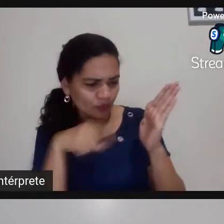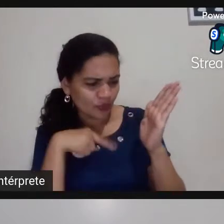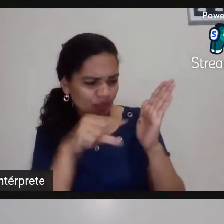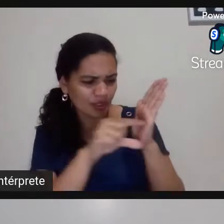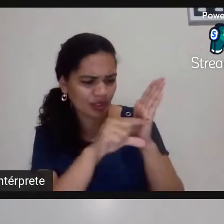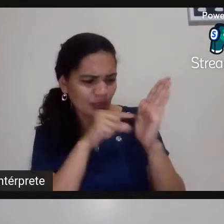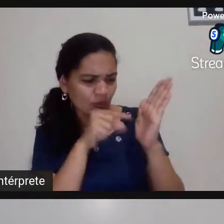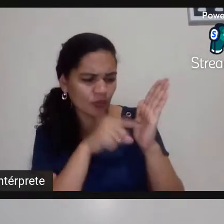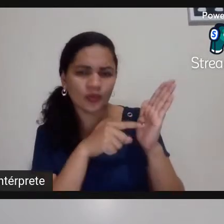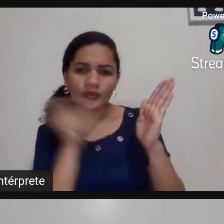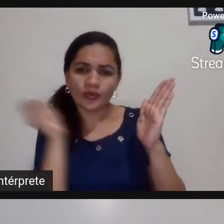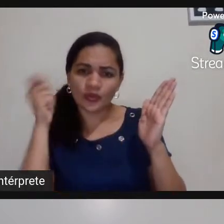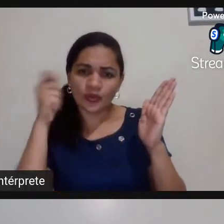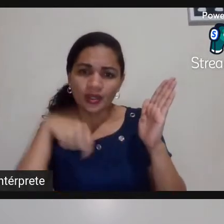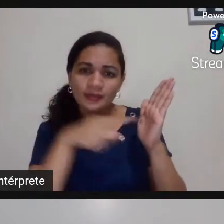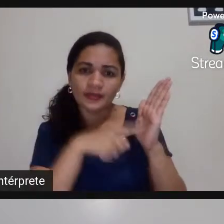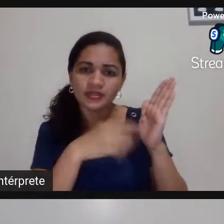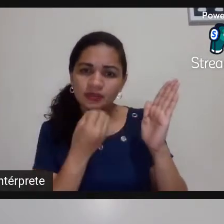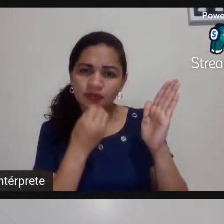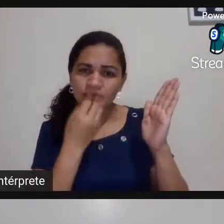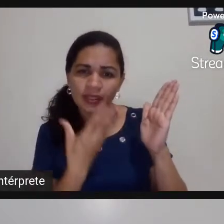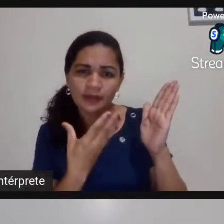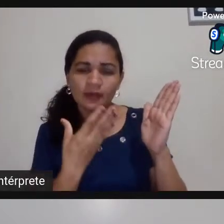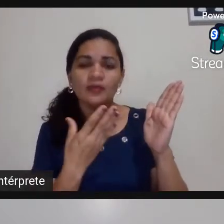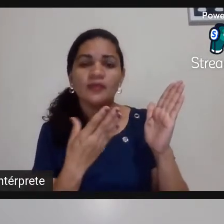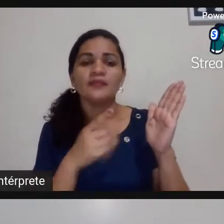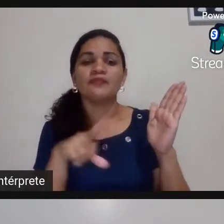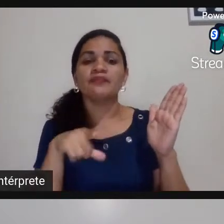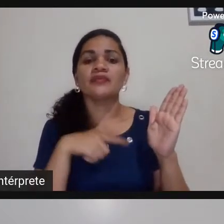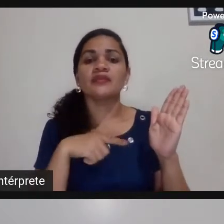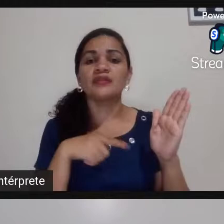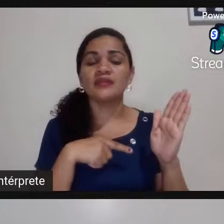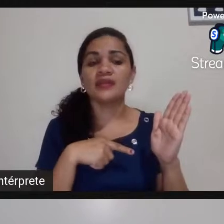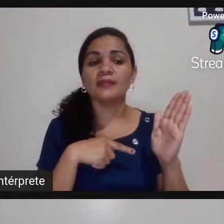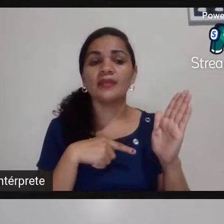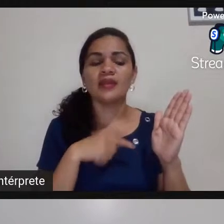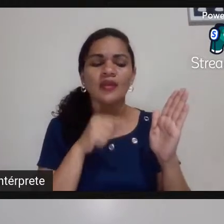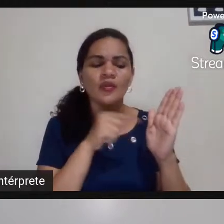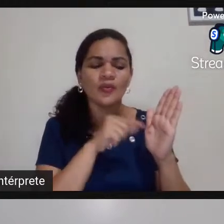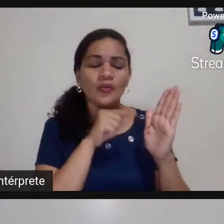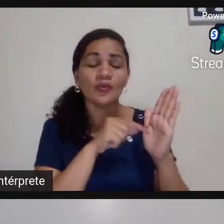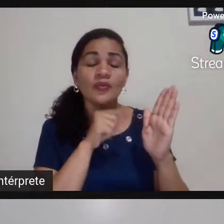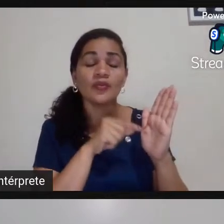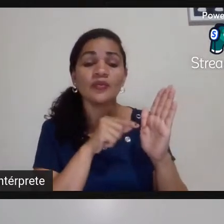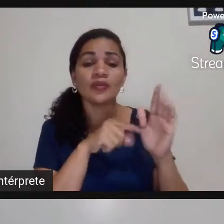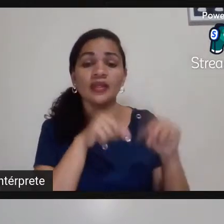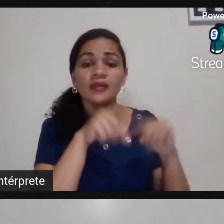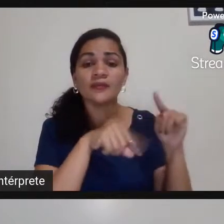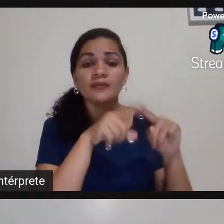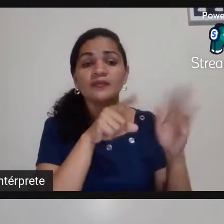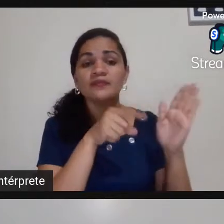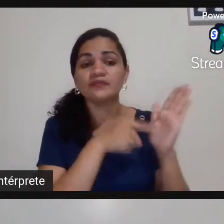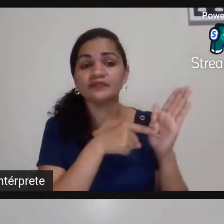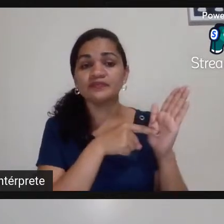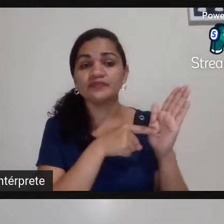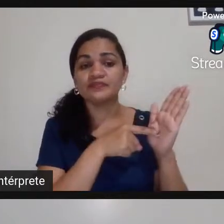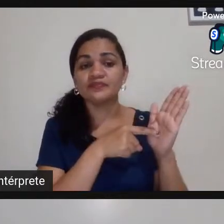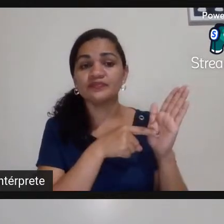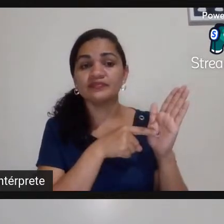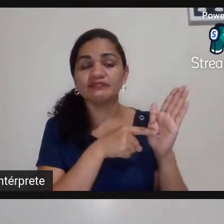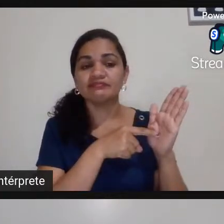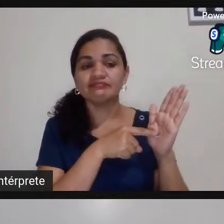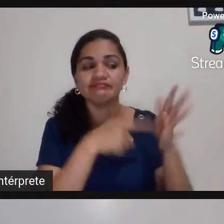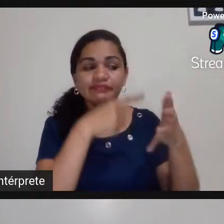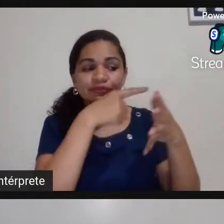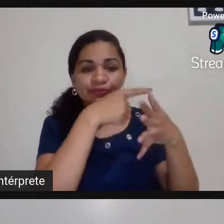benefícios que aquele produto oferece e eu acho que mais que falar o que o produto oferece aqui agora é a gente saber essa